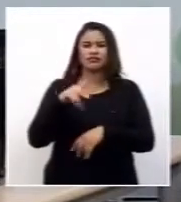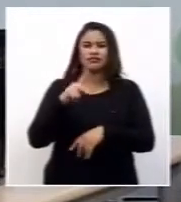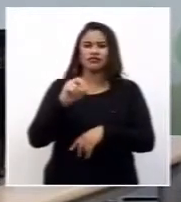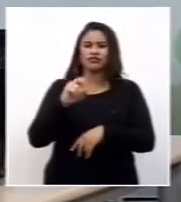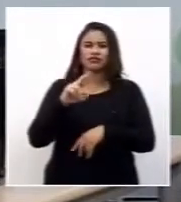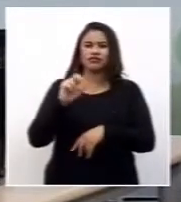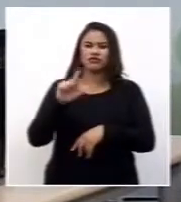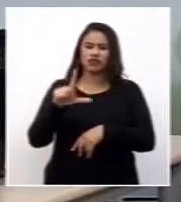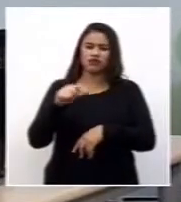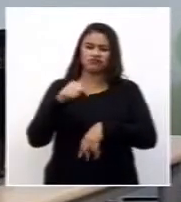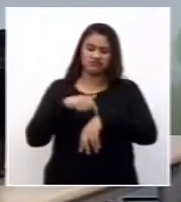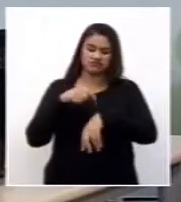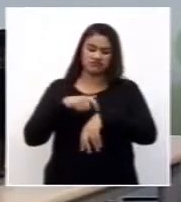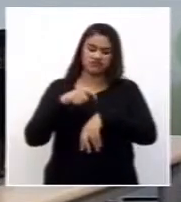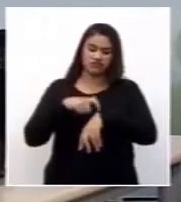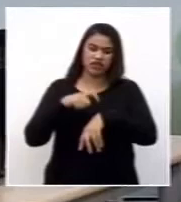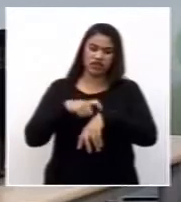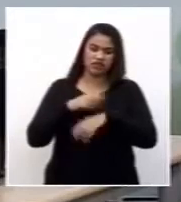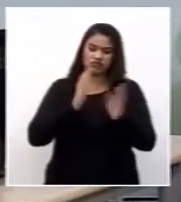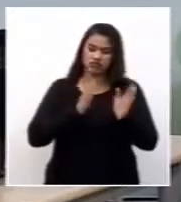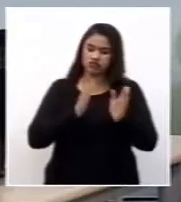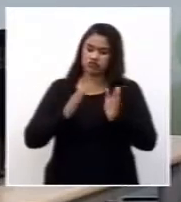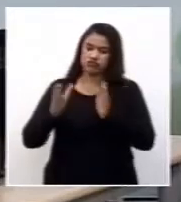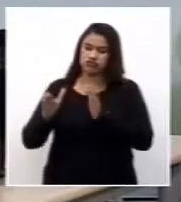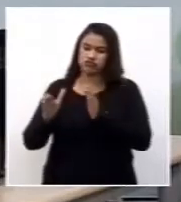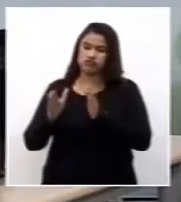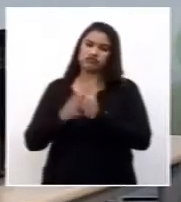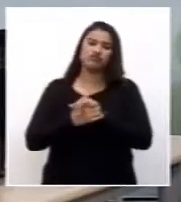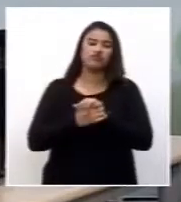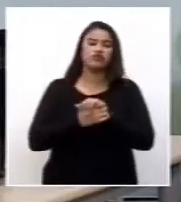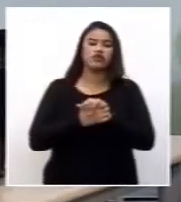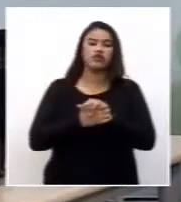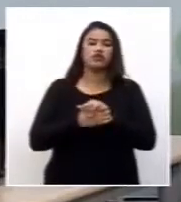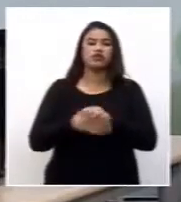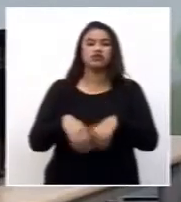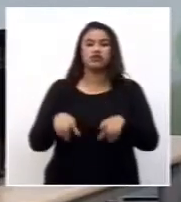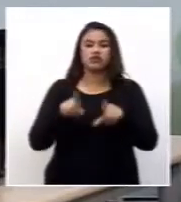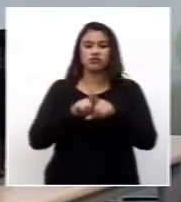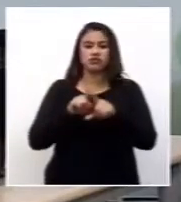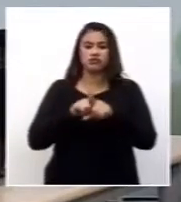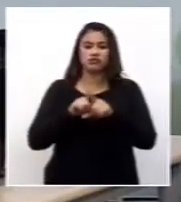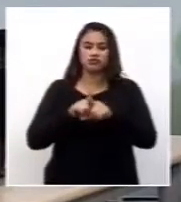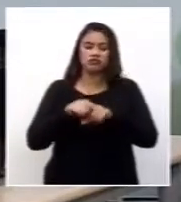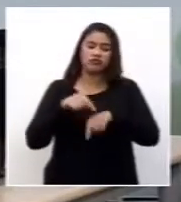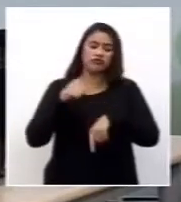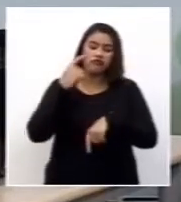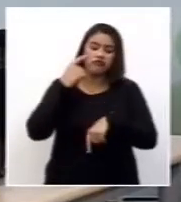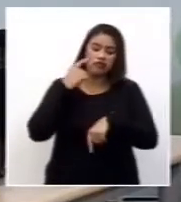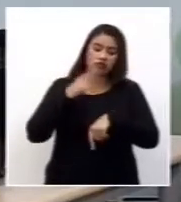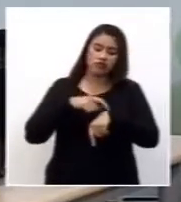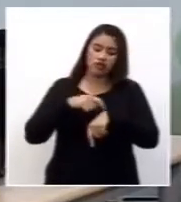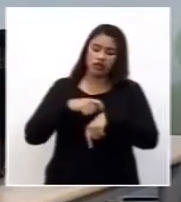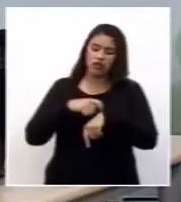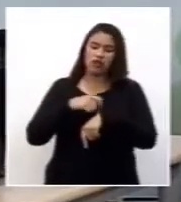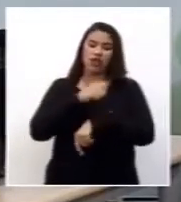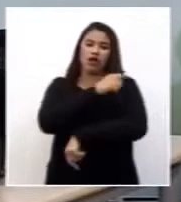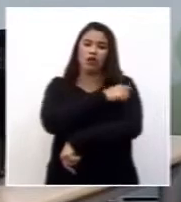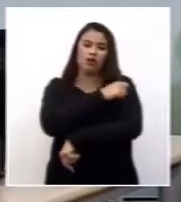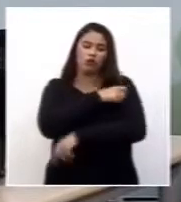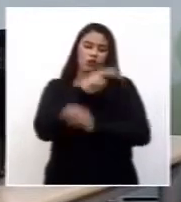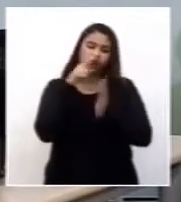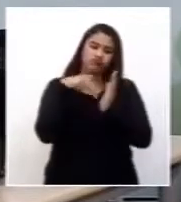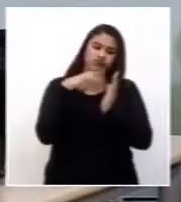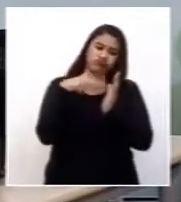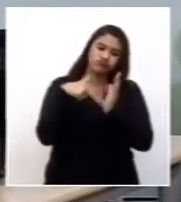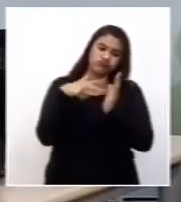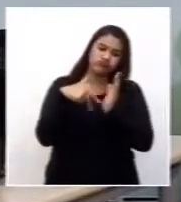que serão utilizados esses diferentes espaços. Aí nós temos o que? O ambiente físico, quanto ao tempo o permite, que o aluno fique no canto da leitura,